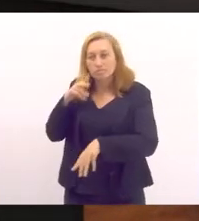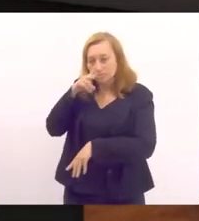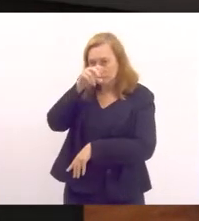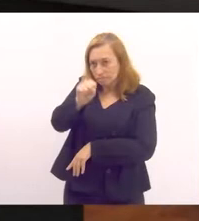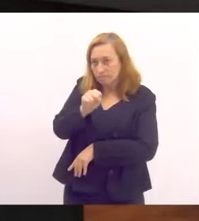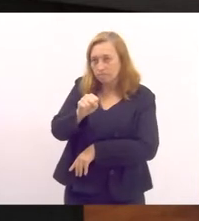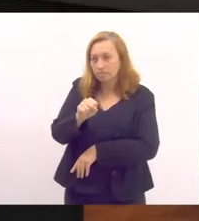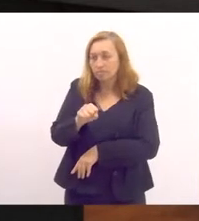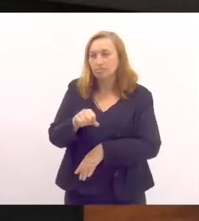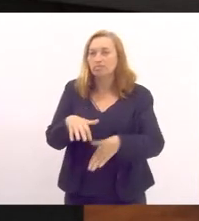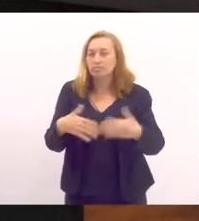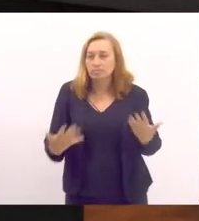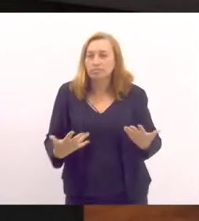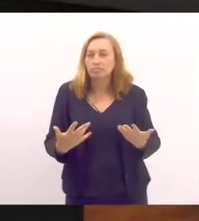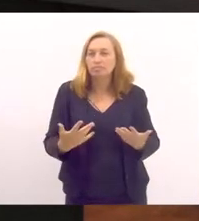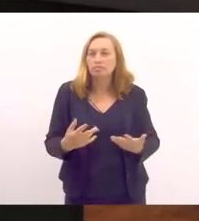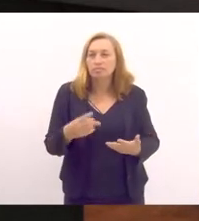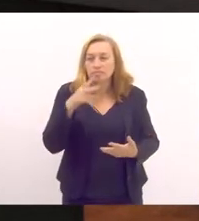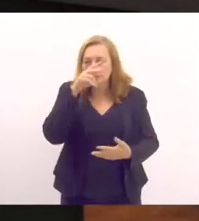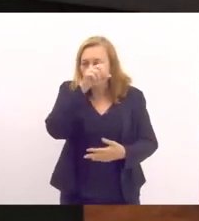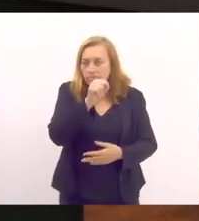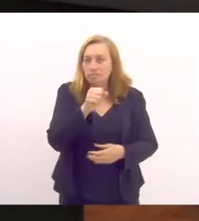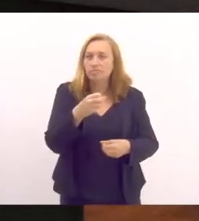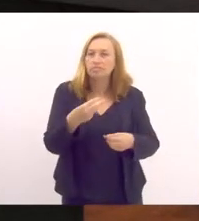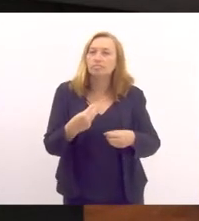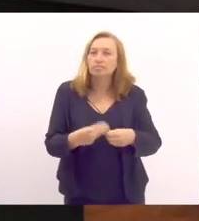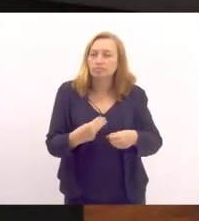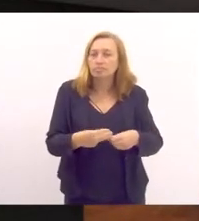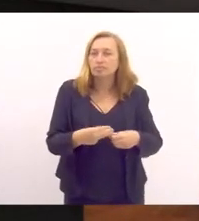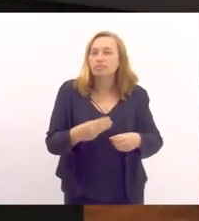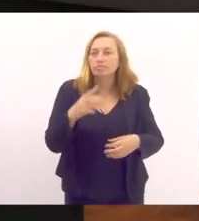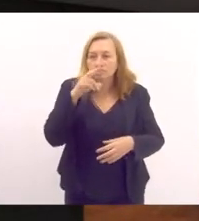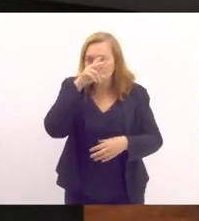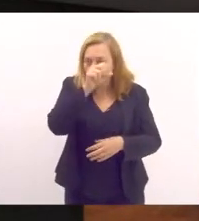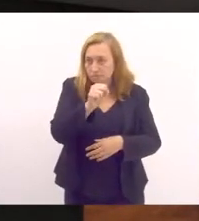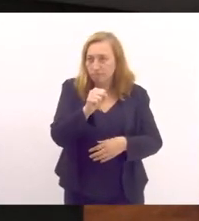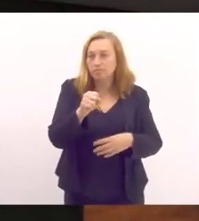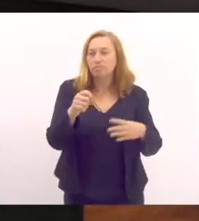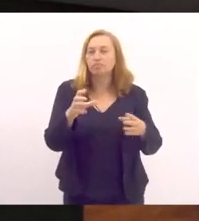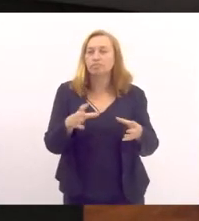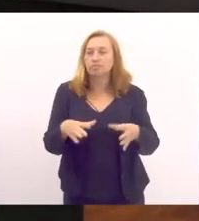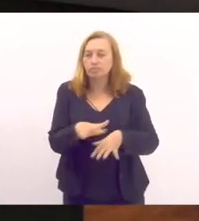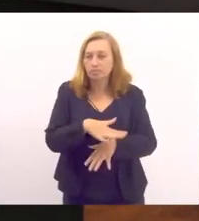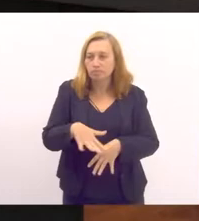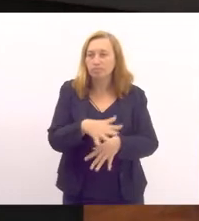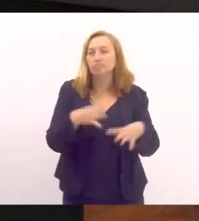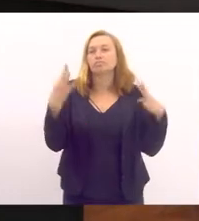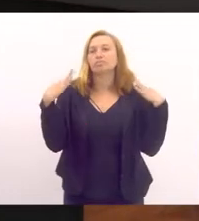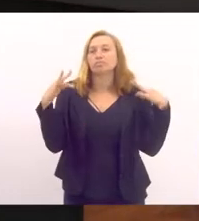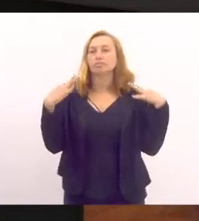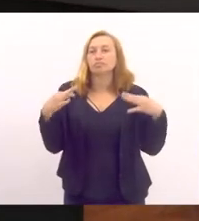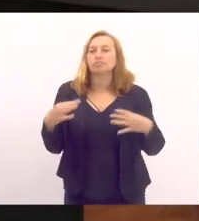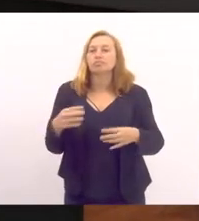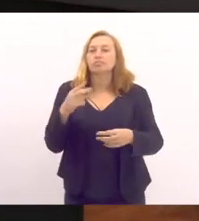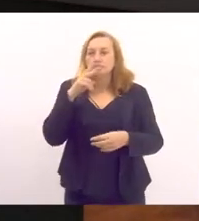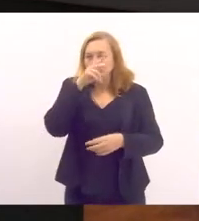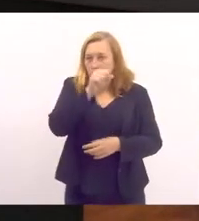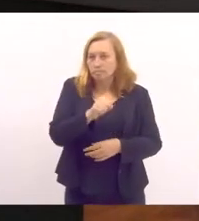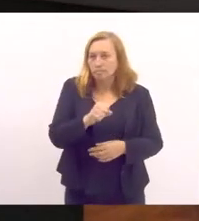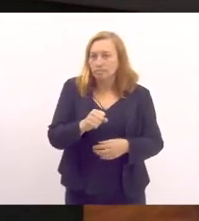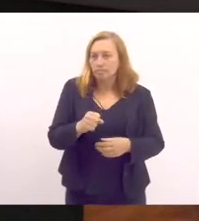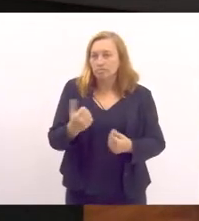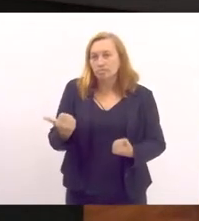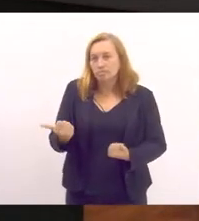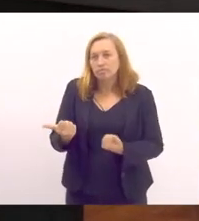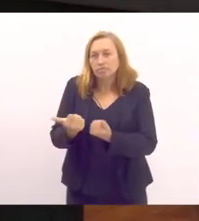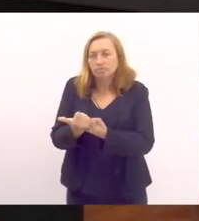né? Então, o interior forte é município forte, é região turística forte. Então, é só para corroborar mesmo com o que o Navega